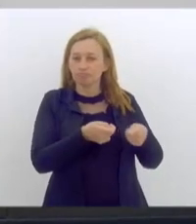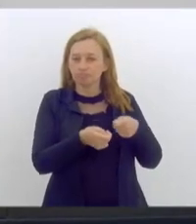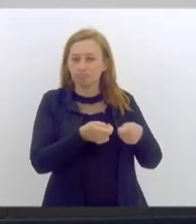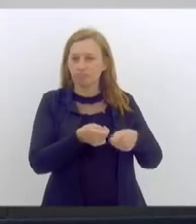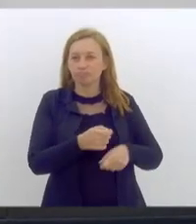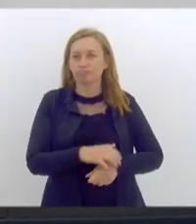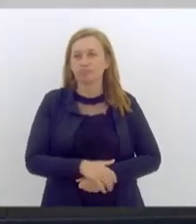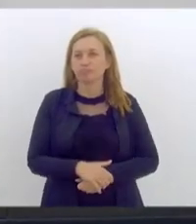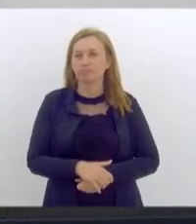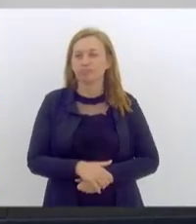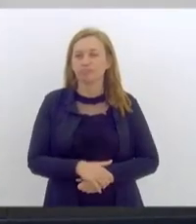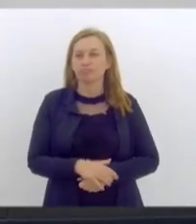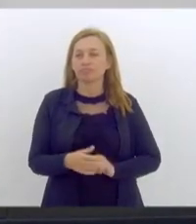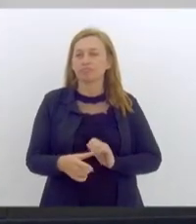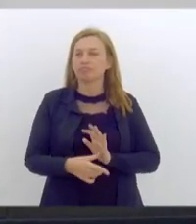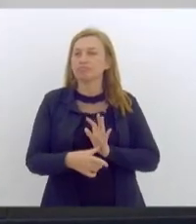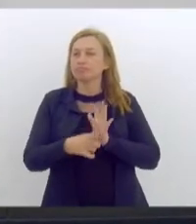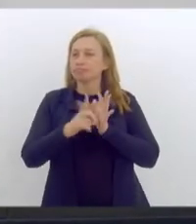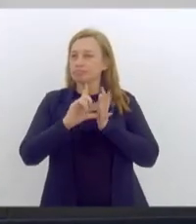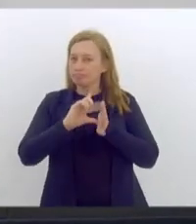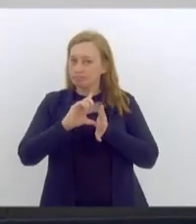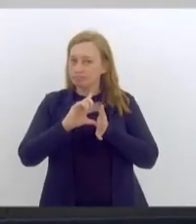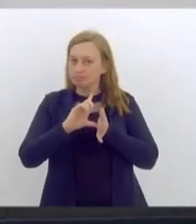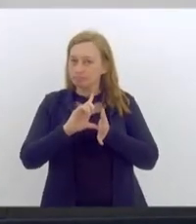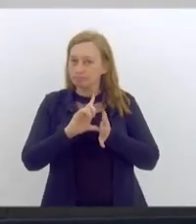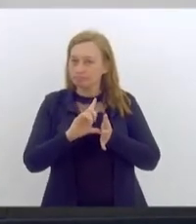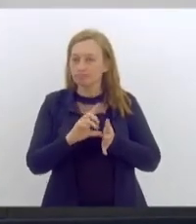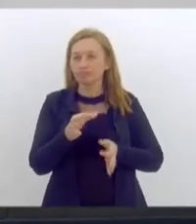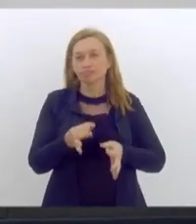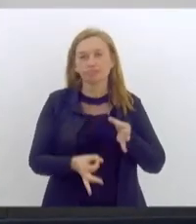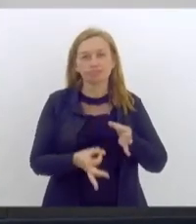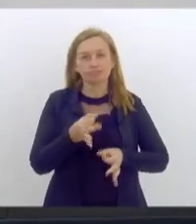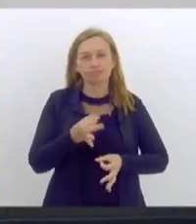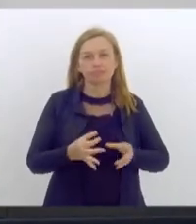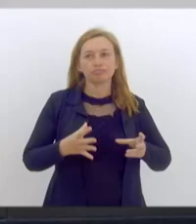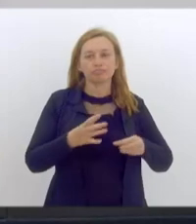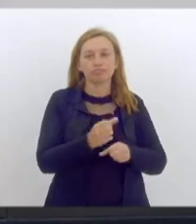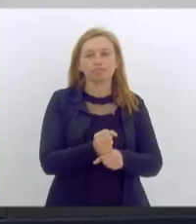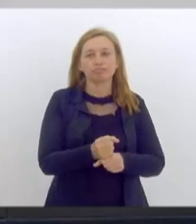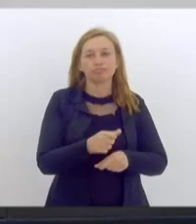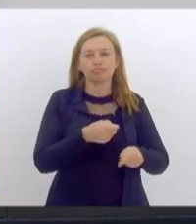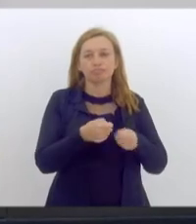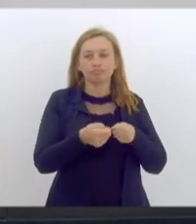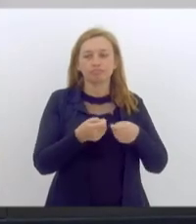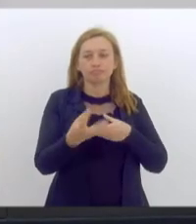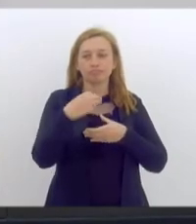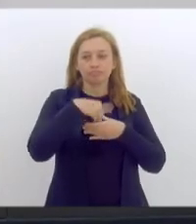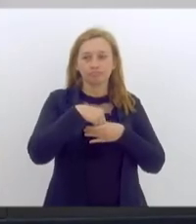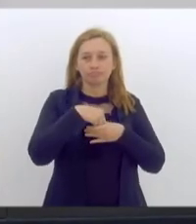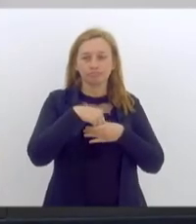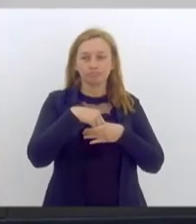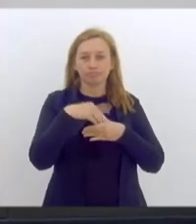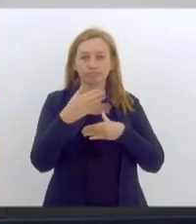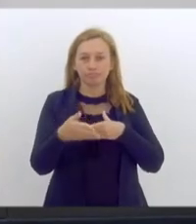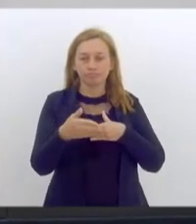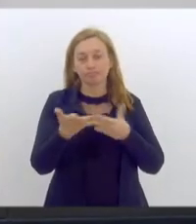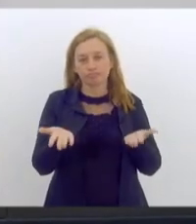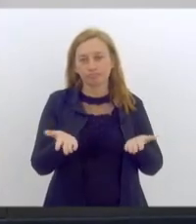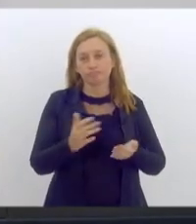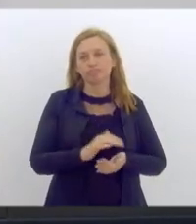é antes de ir para o tribunal que é controle externo o controle interno